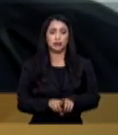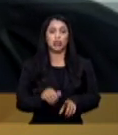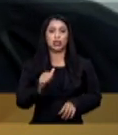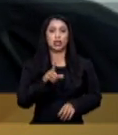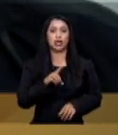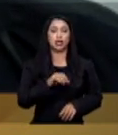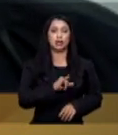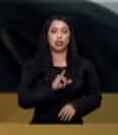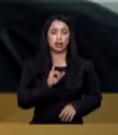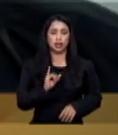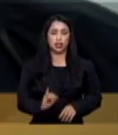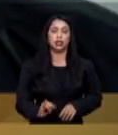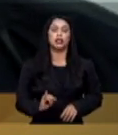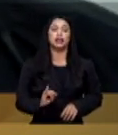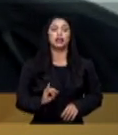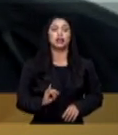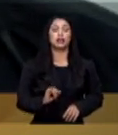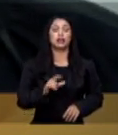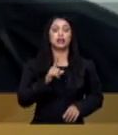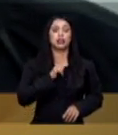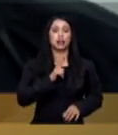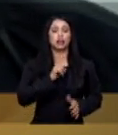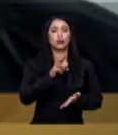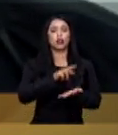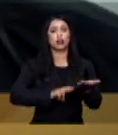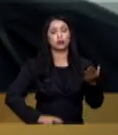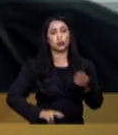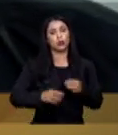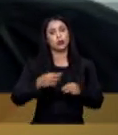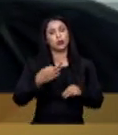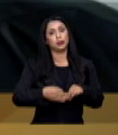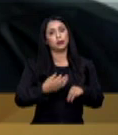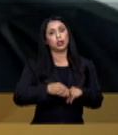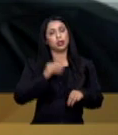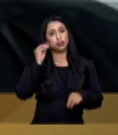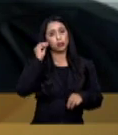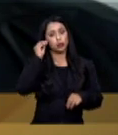DI 3649, que teve relator o ministro Luiz Fux.